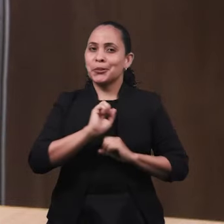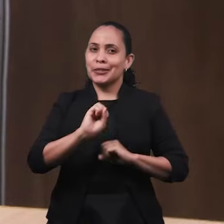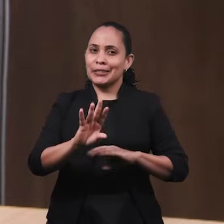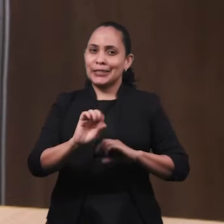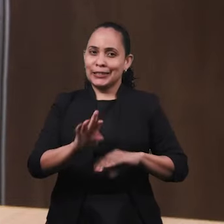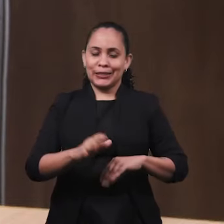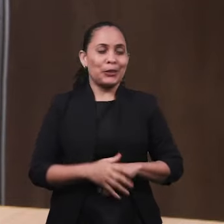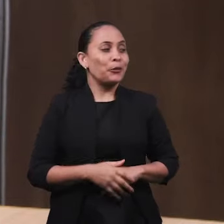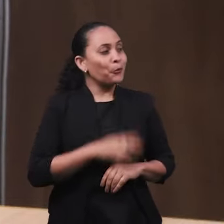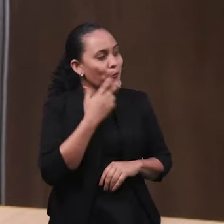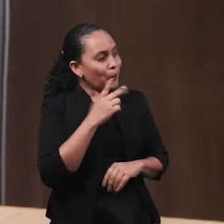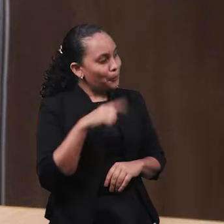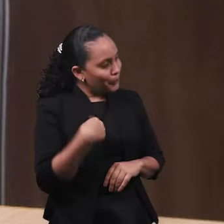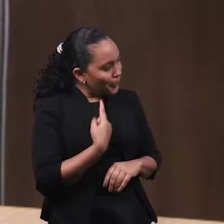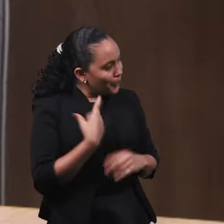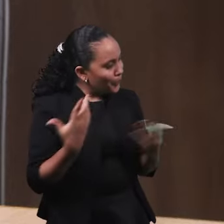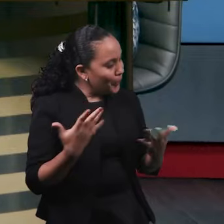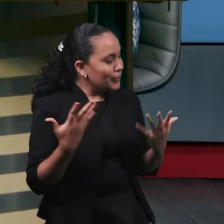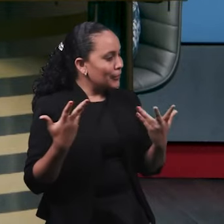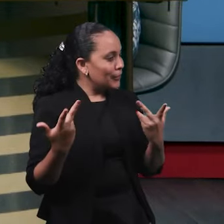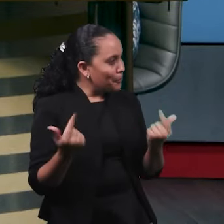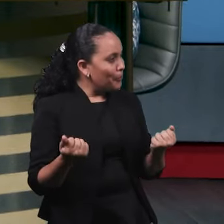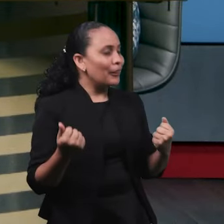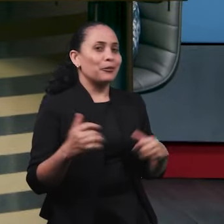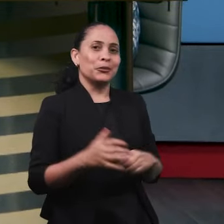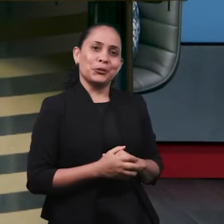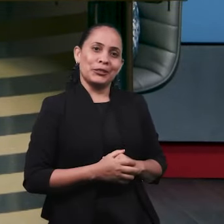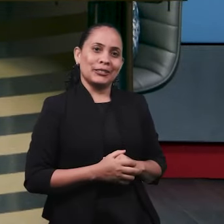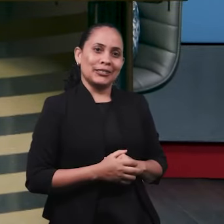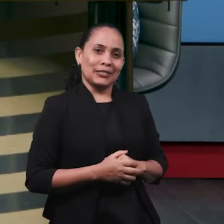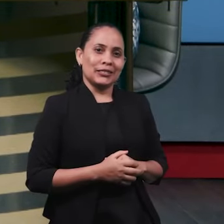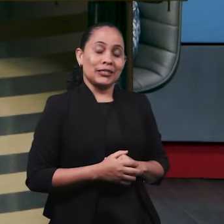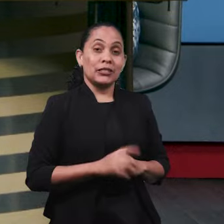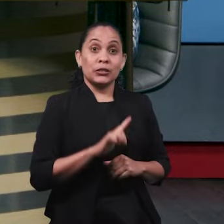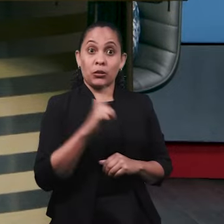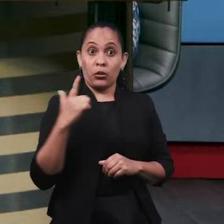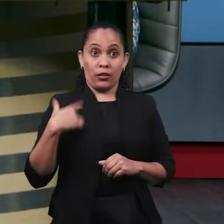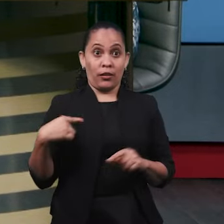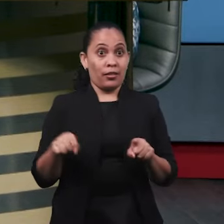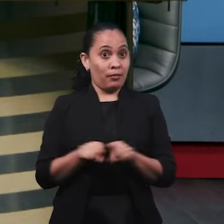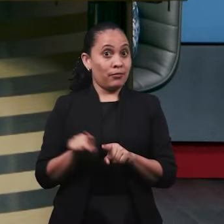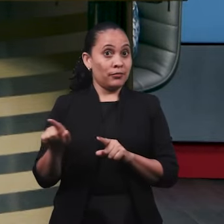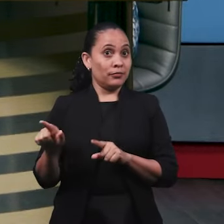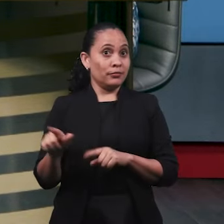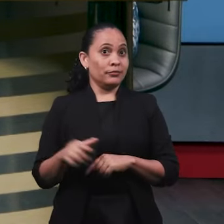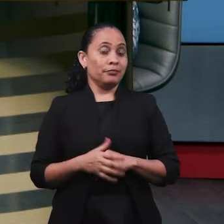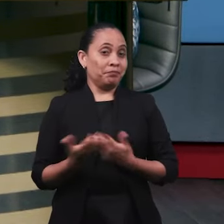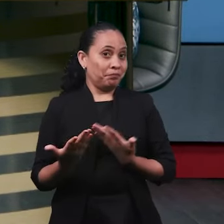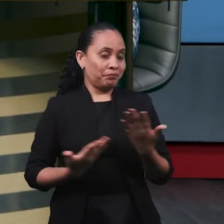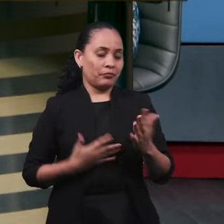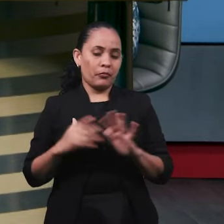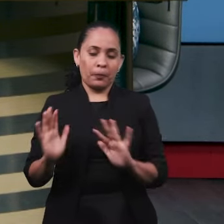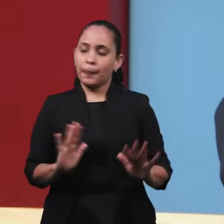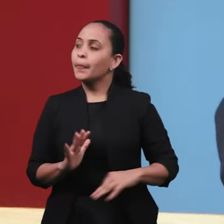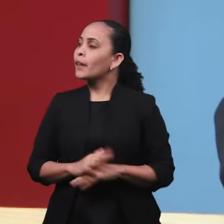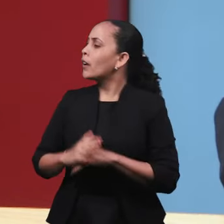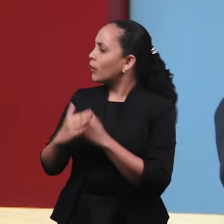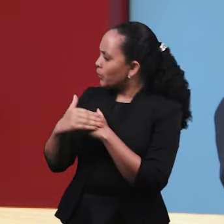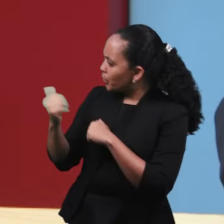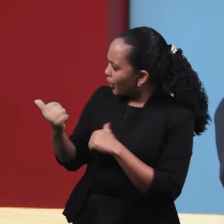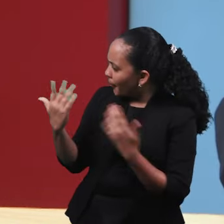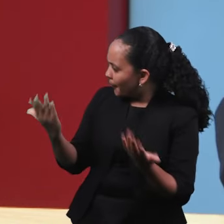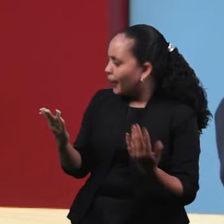ensinando. Fale pra gente, Priscila, sobre esse trabalho tão maravilhoso que você faz e os demais irmãos, né? Não, com certeza. É um